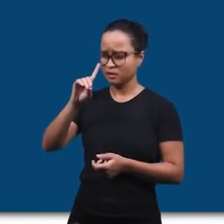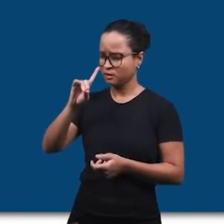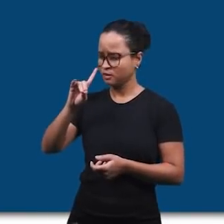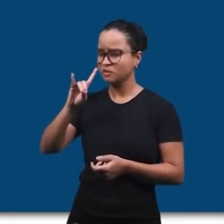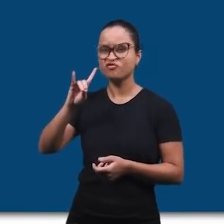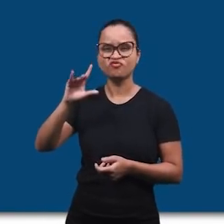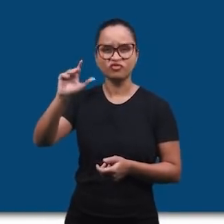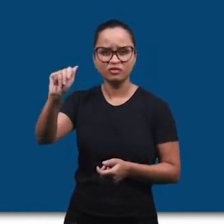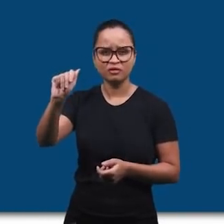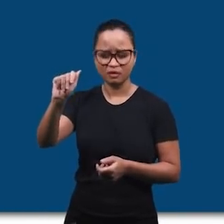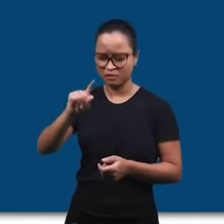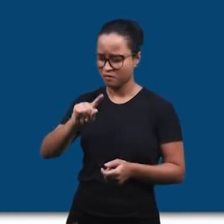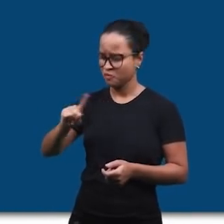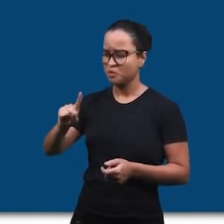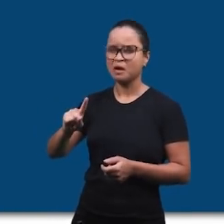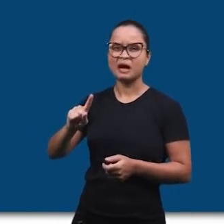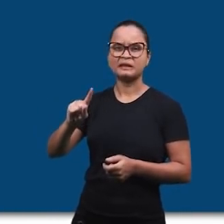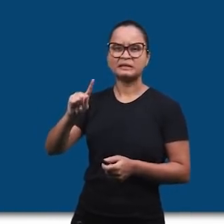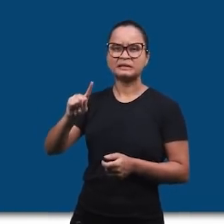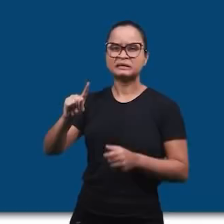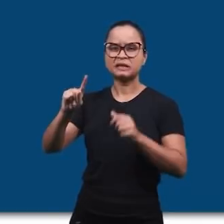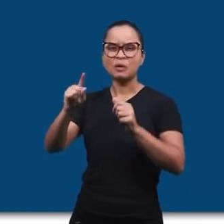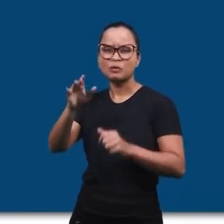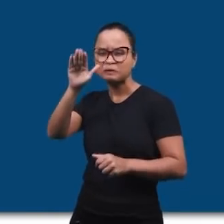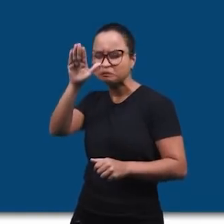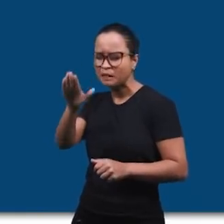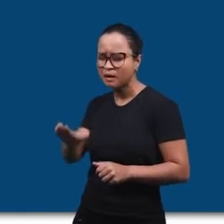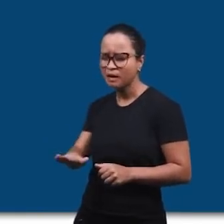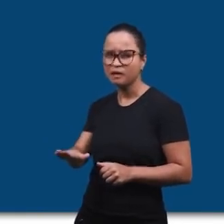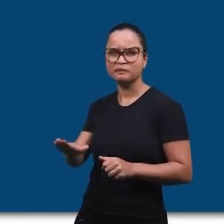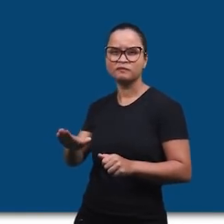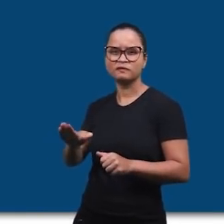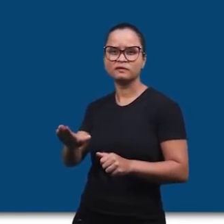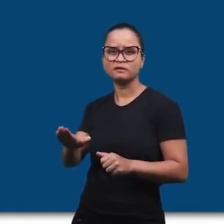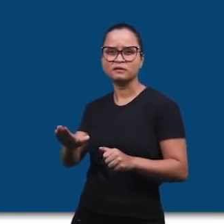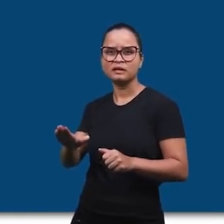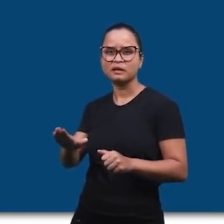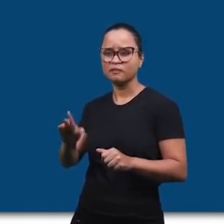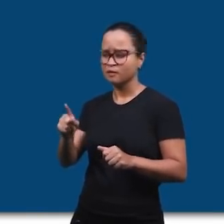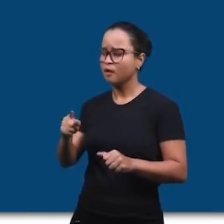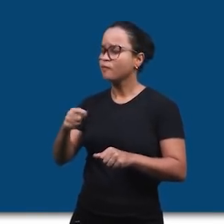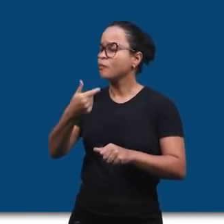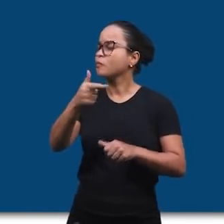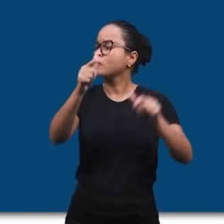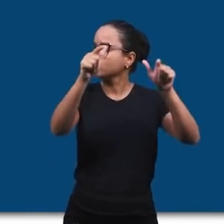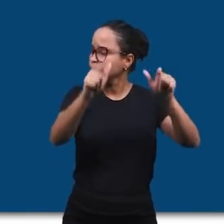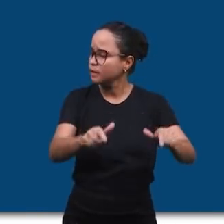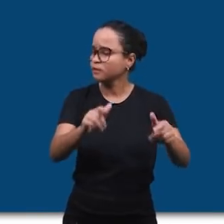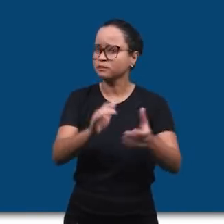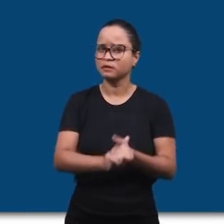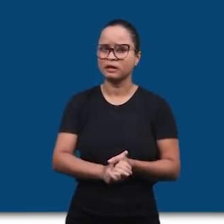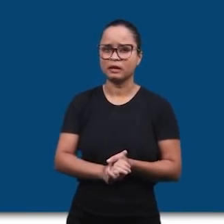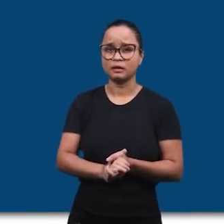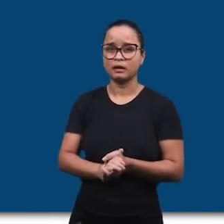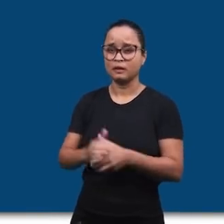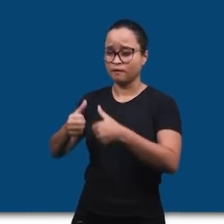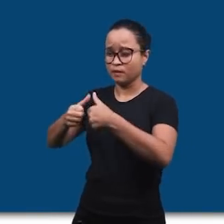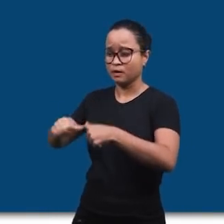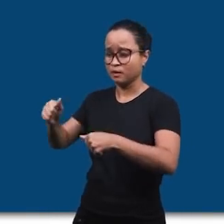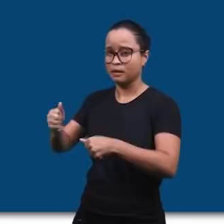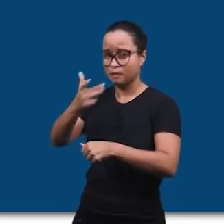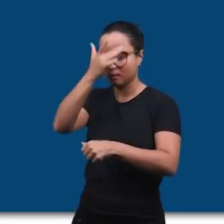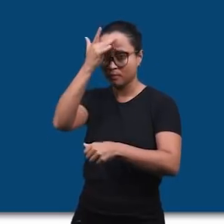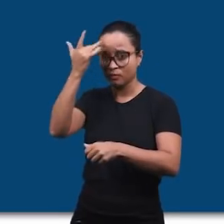tarde, disse-lhes: Passemos para a outra banda. E eles, deixando a multidão, o levaram